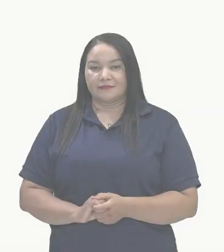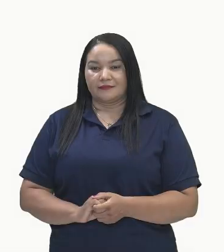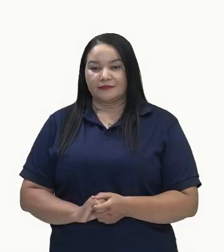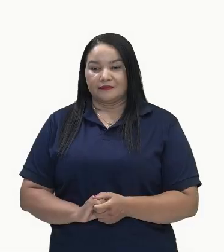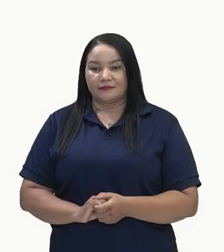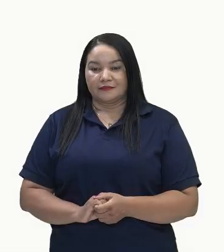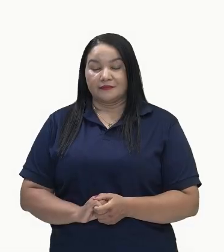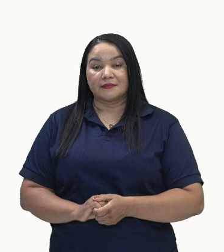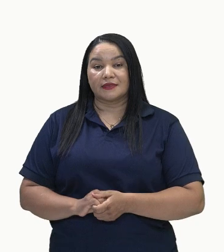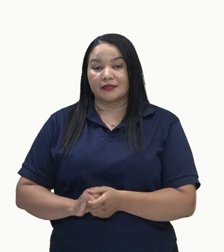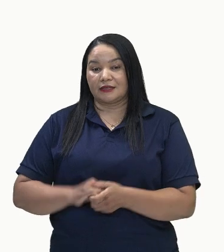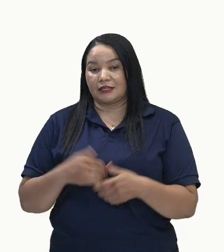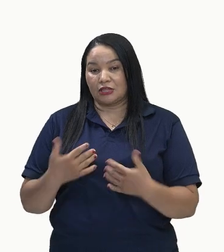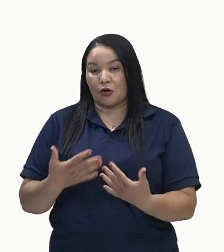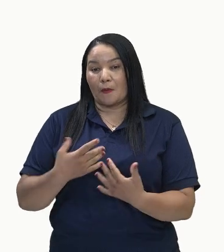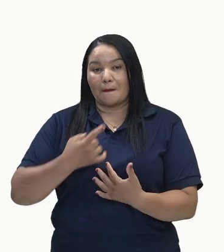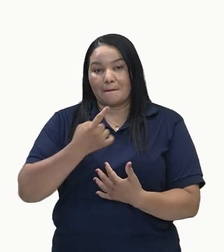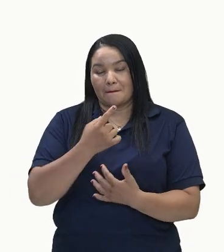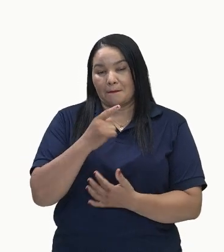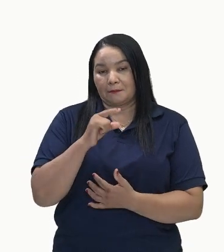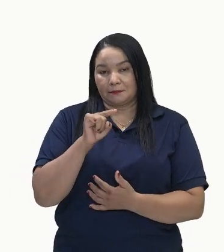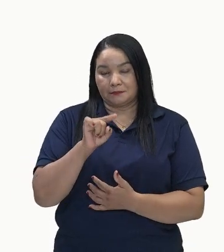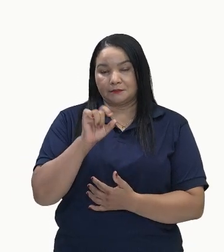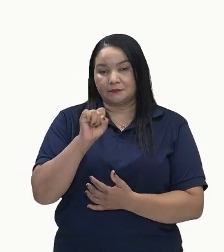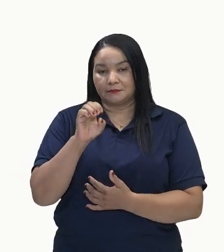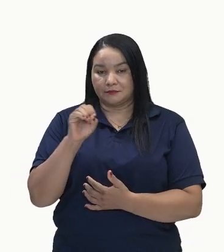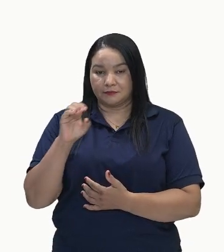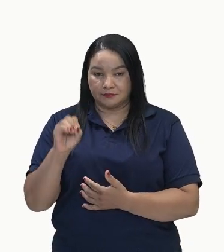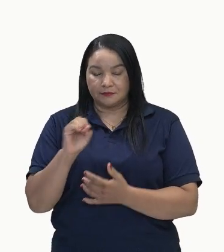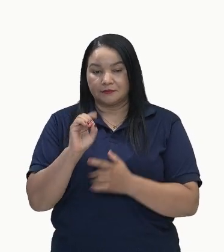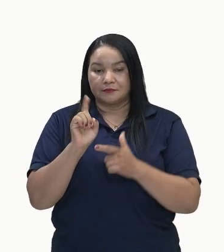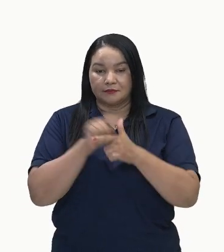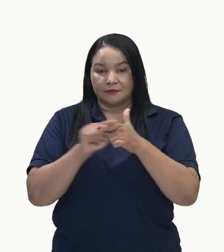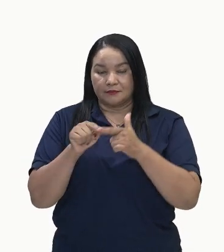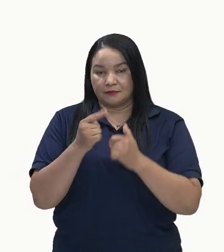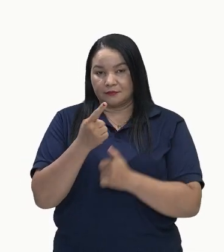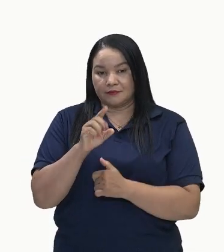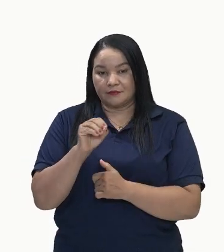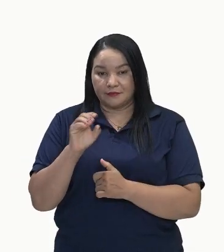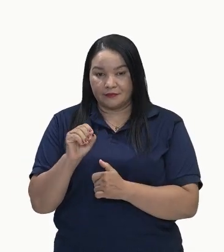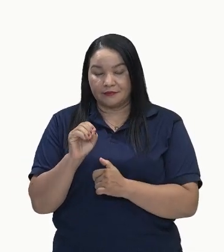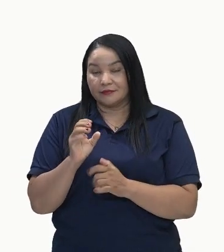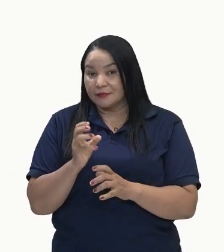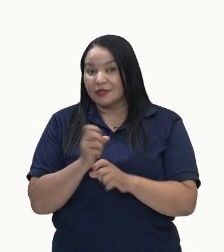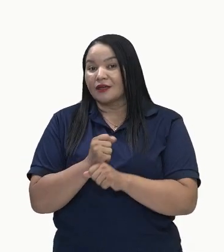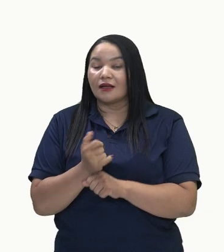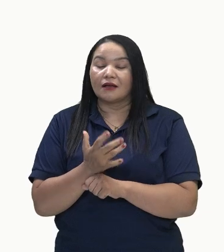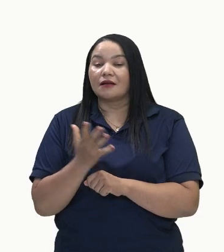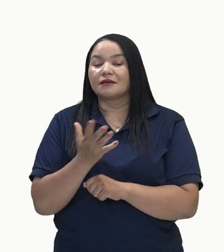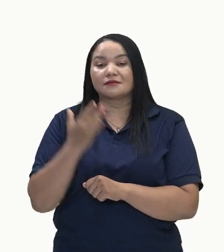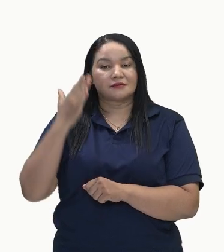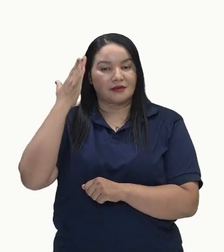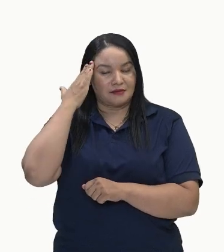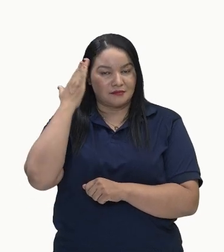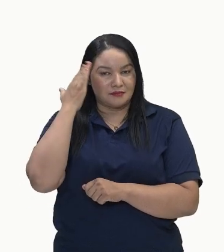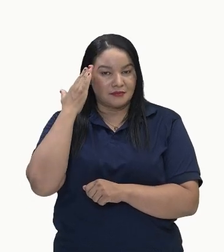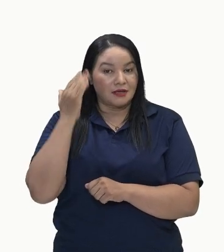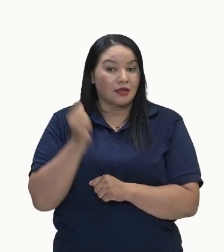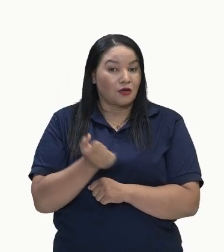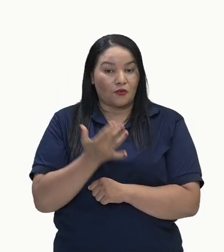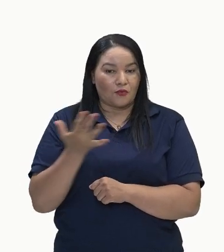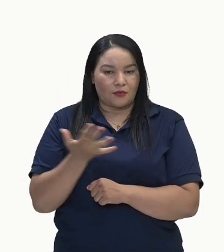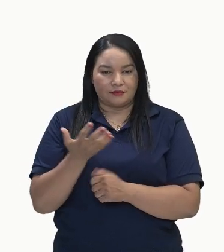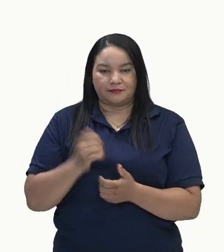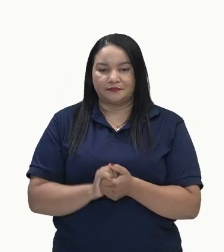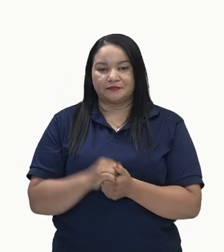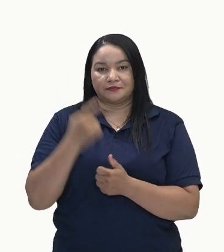lado, aqui, bem aqui, ó. Os 1.800 dividir por 100, nós vamos saber quanto é que é 100%. Presta atenção. Simplifica esse